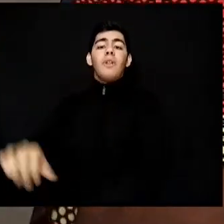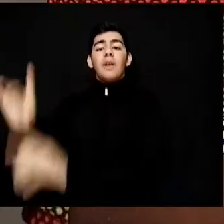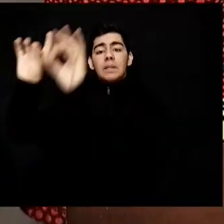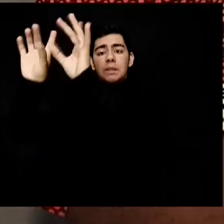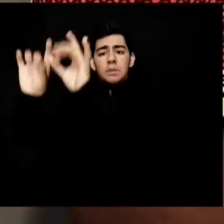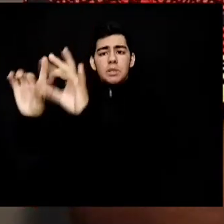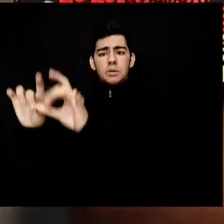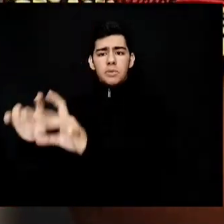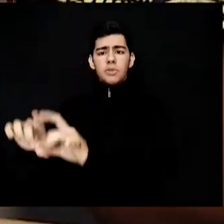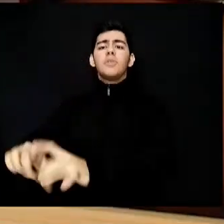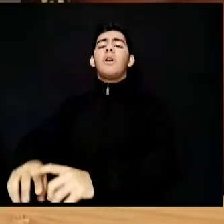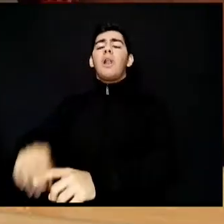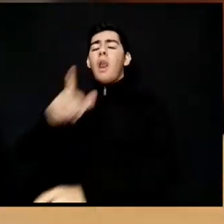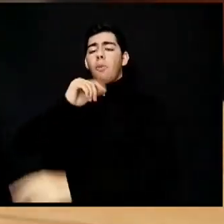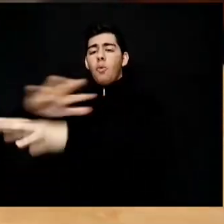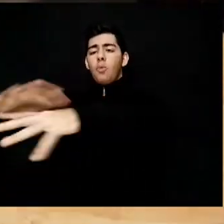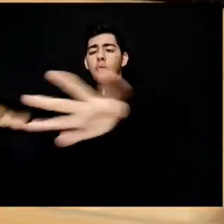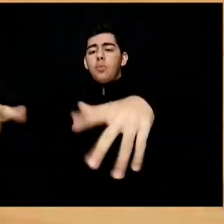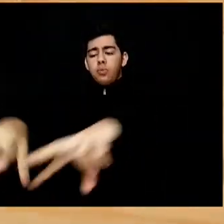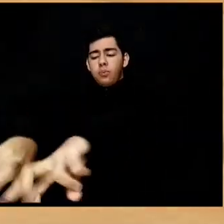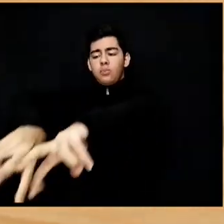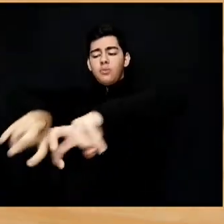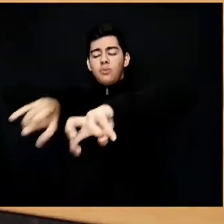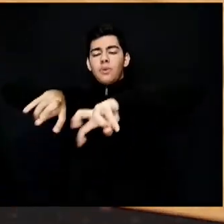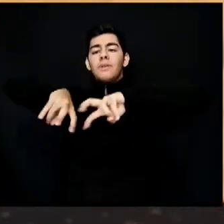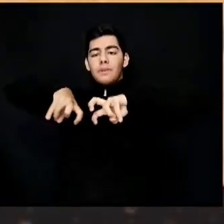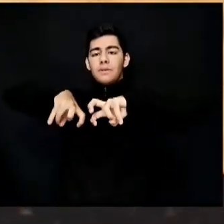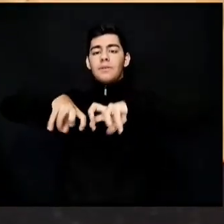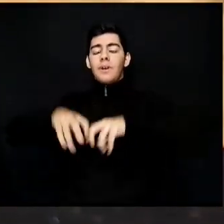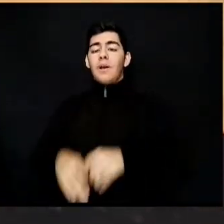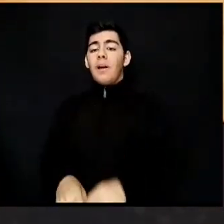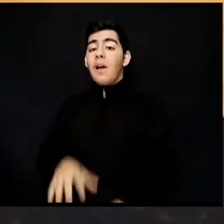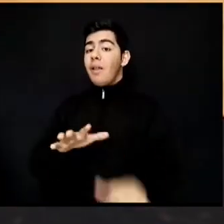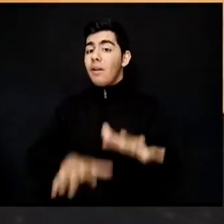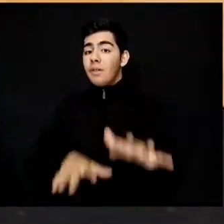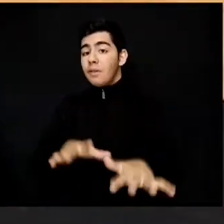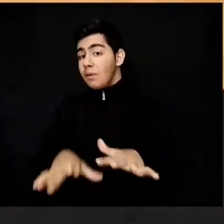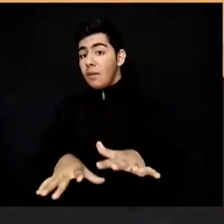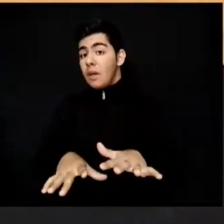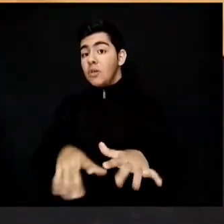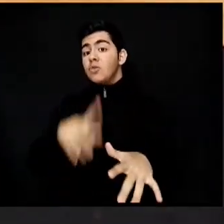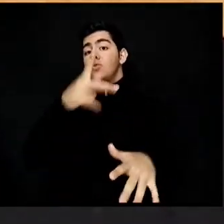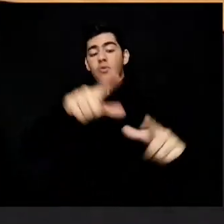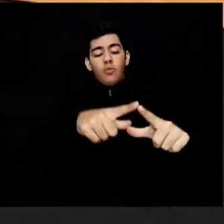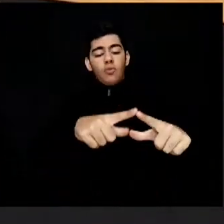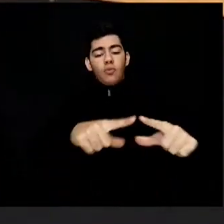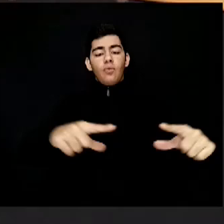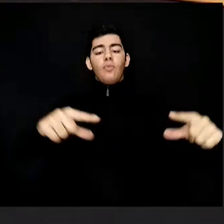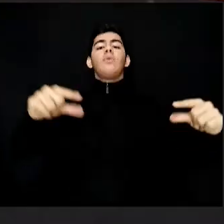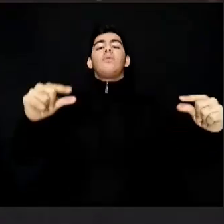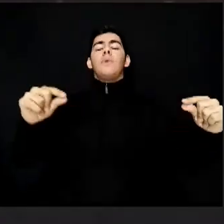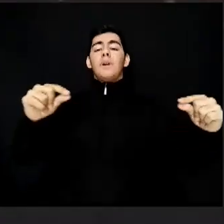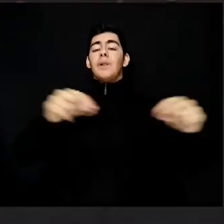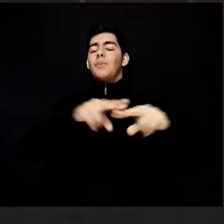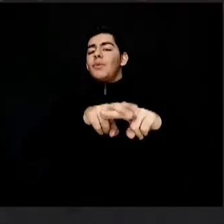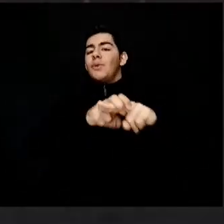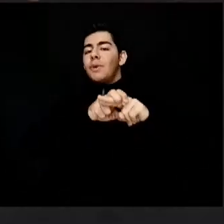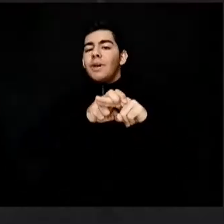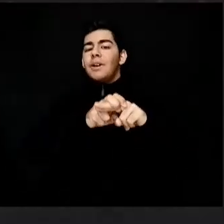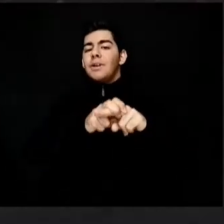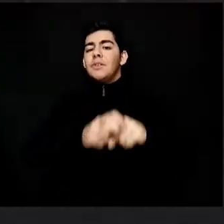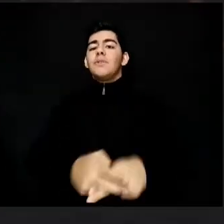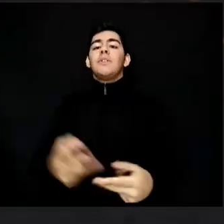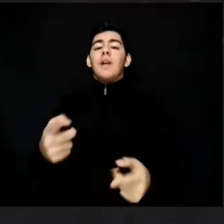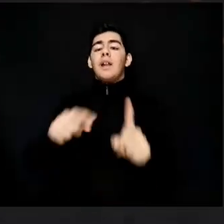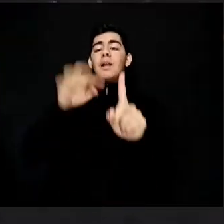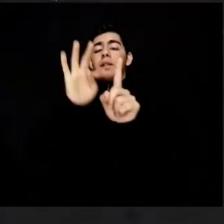que o formato dele, às vezes, é de acordo com a temperatura do mar, né? Então tem todas essas variações. E aí a gente